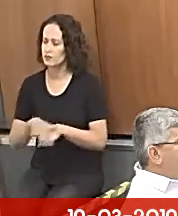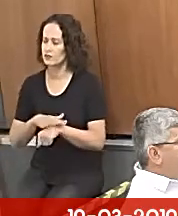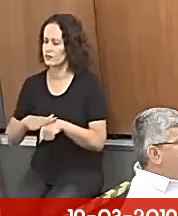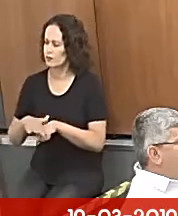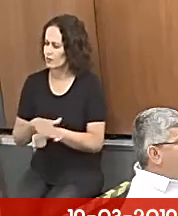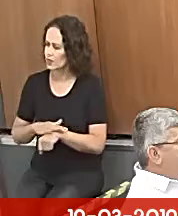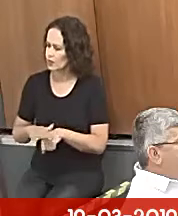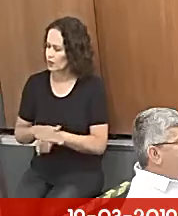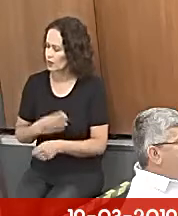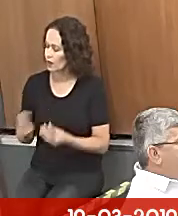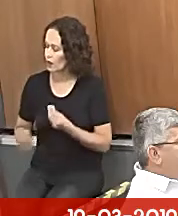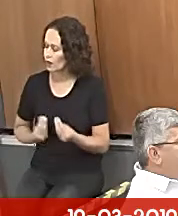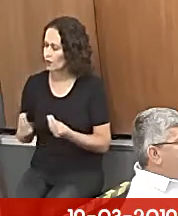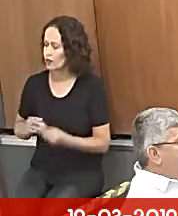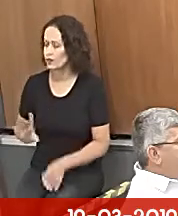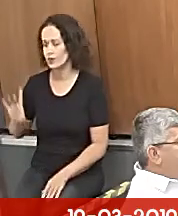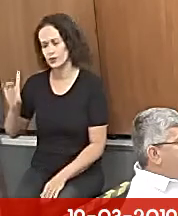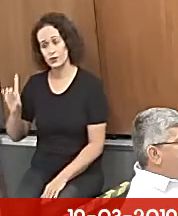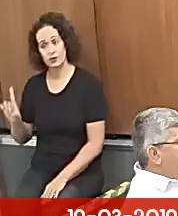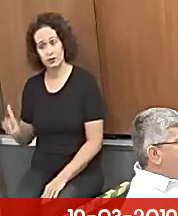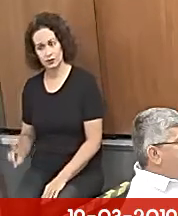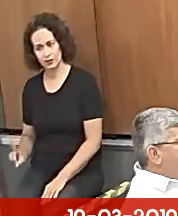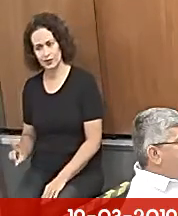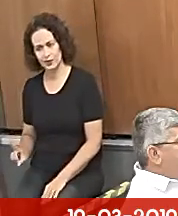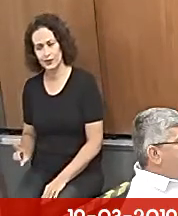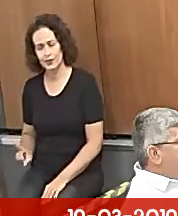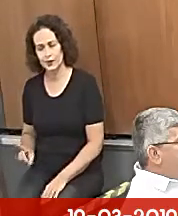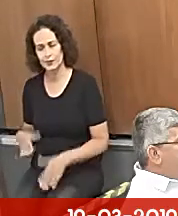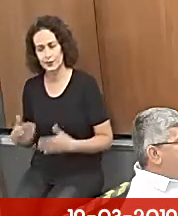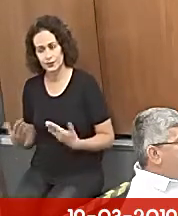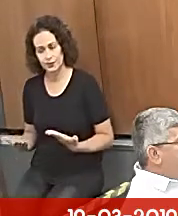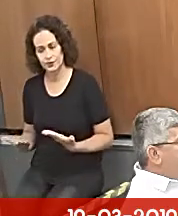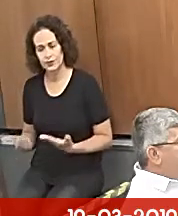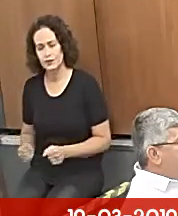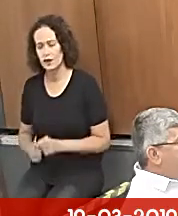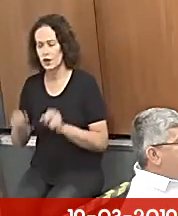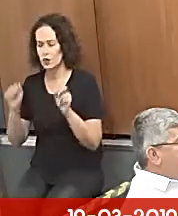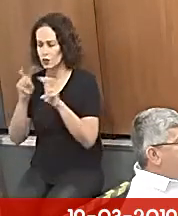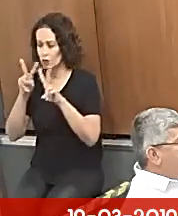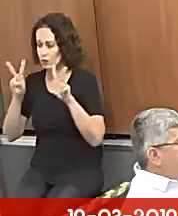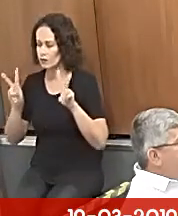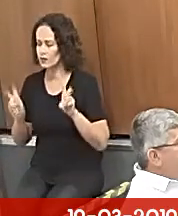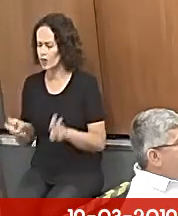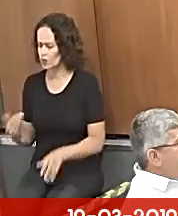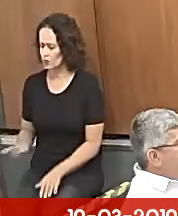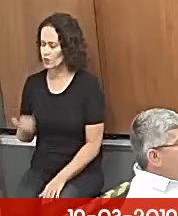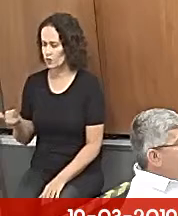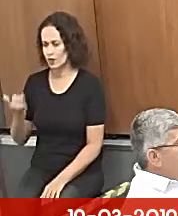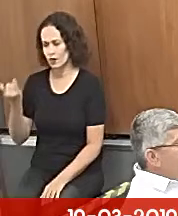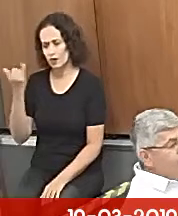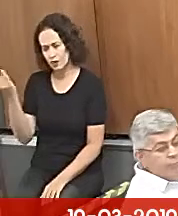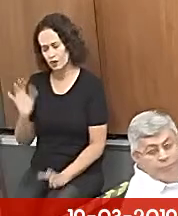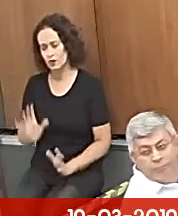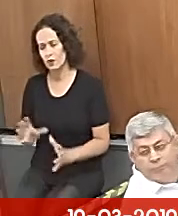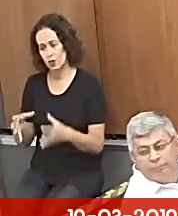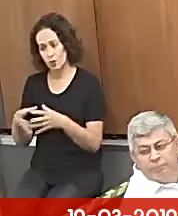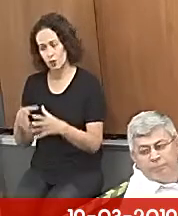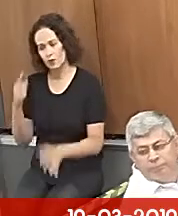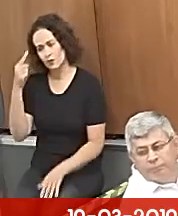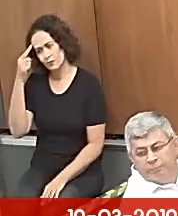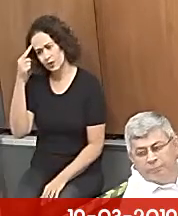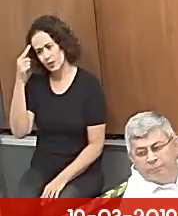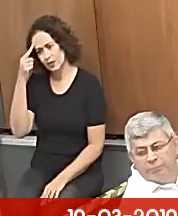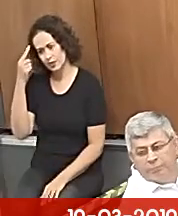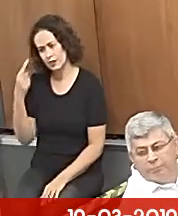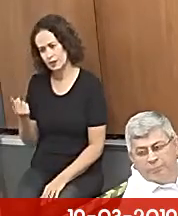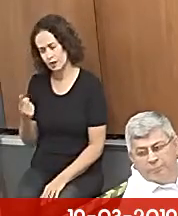dos direitos enfim eu acho que essa é uma temática de muita importância para essa comissão pensar né